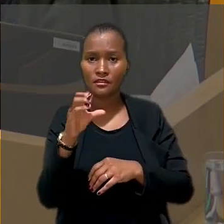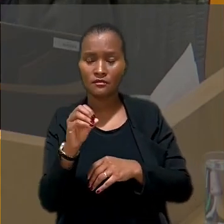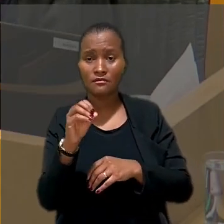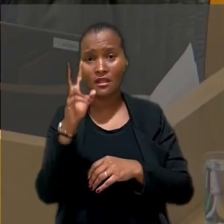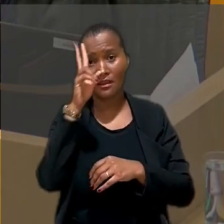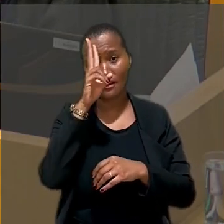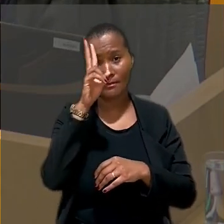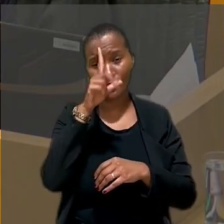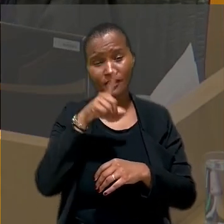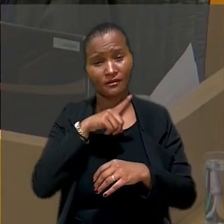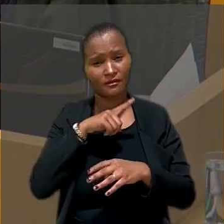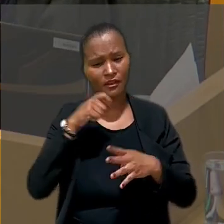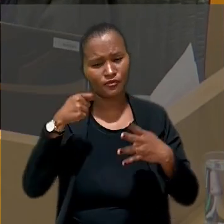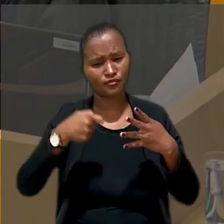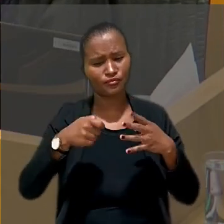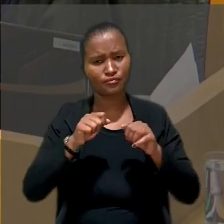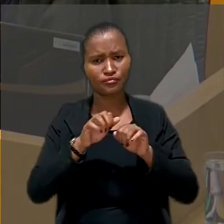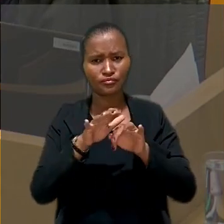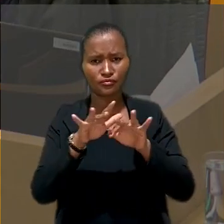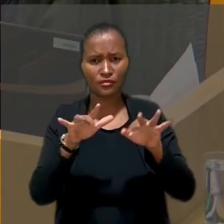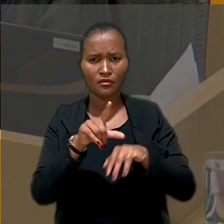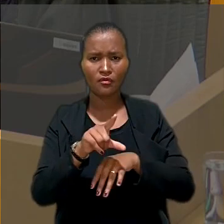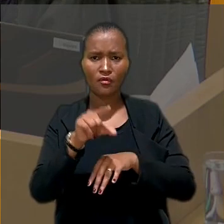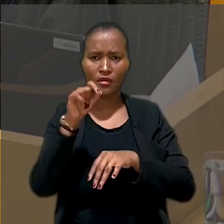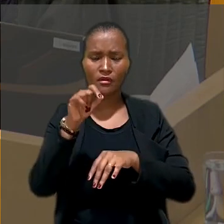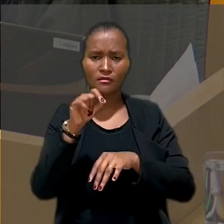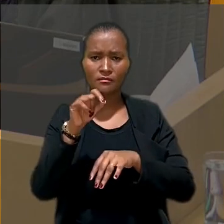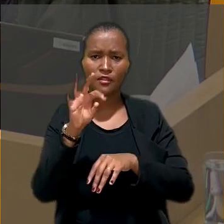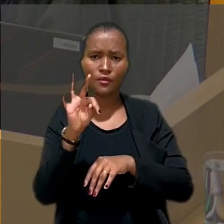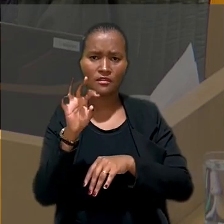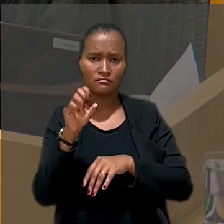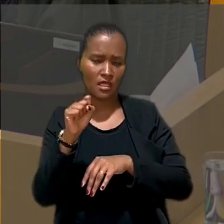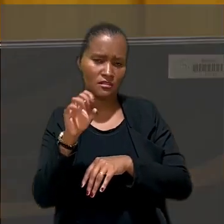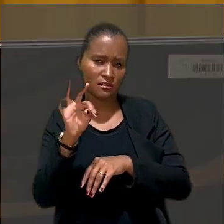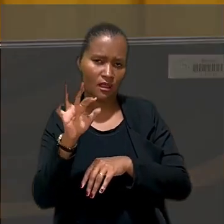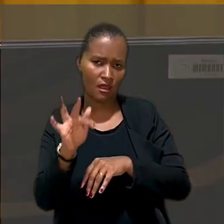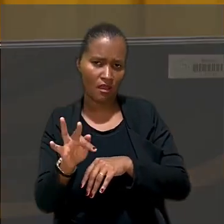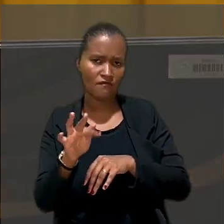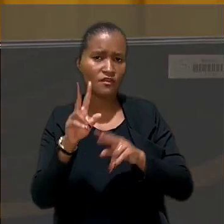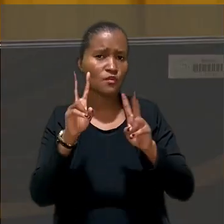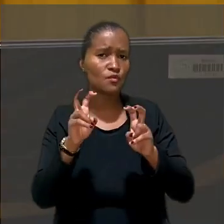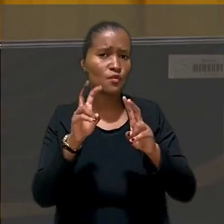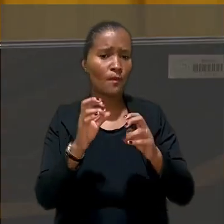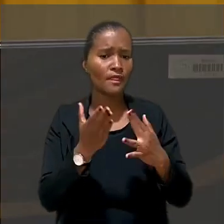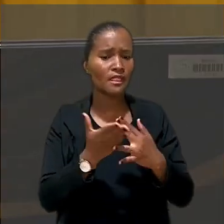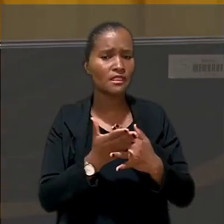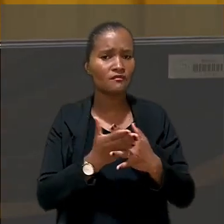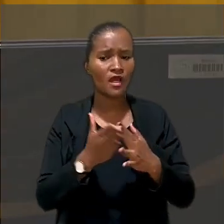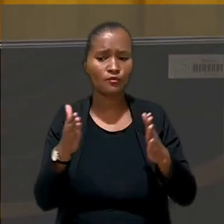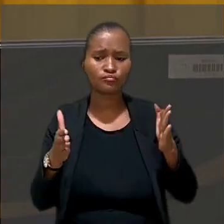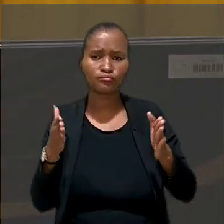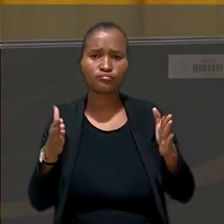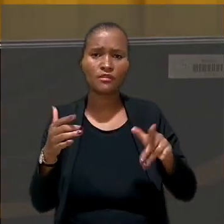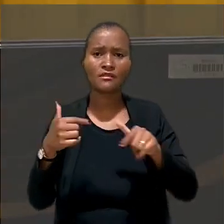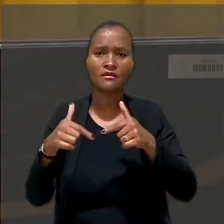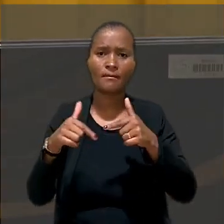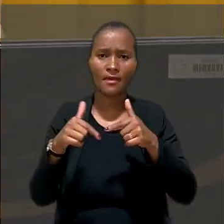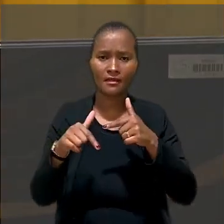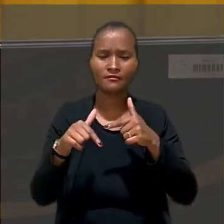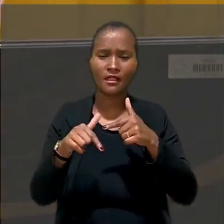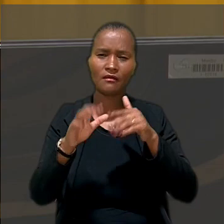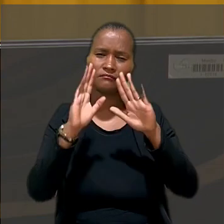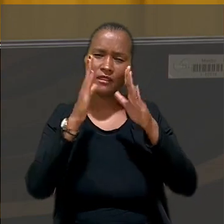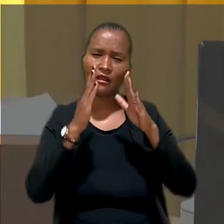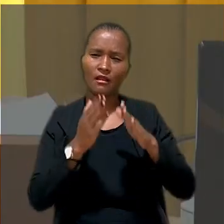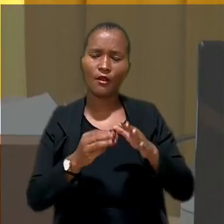Delgado, lembrou que existe jurisprudência definida pelo Supremo Tribunal Federal sobre o intervalo intrajornada. No